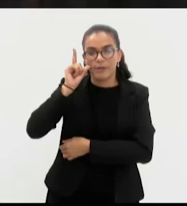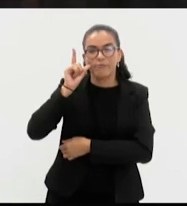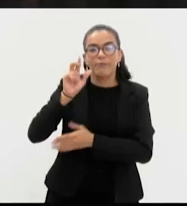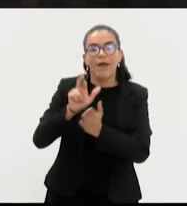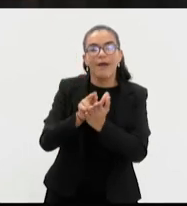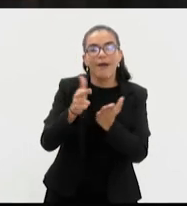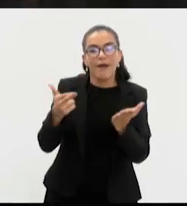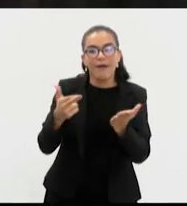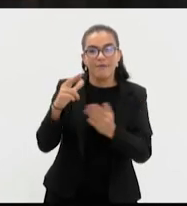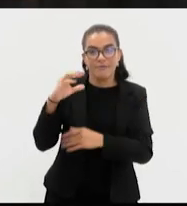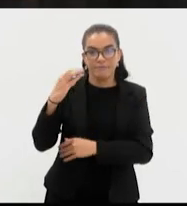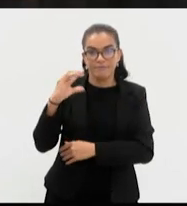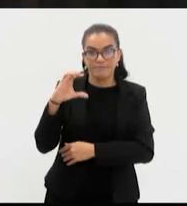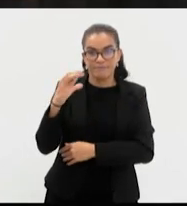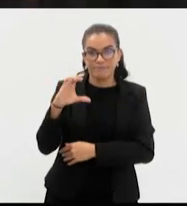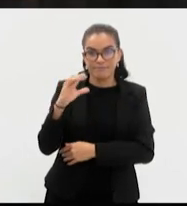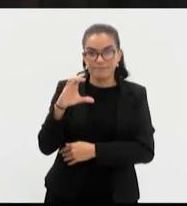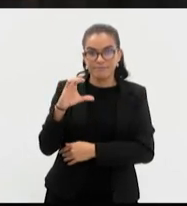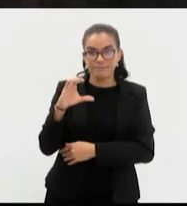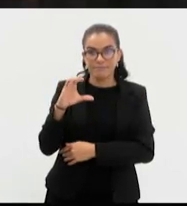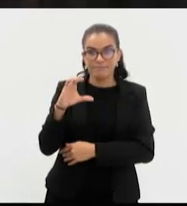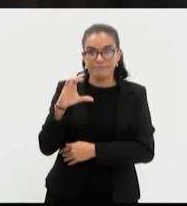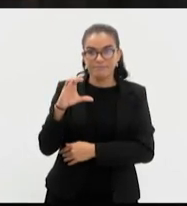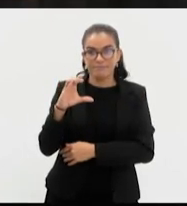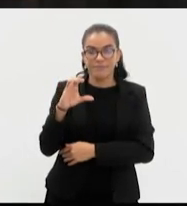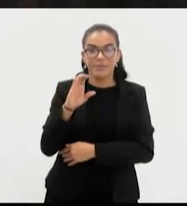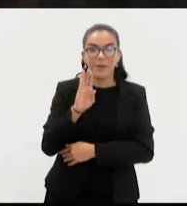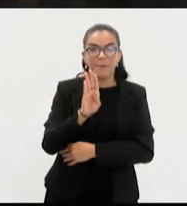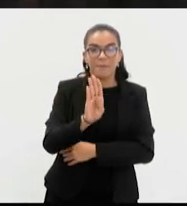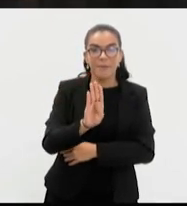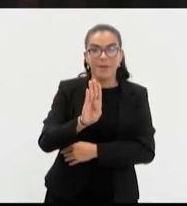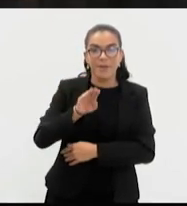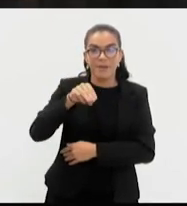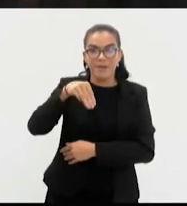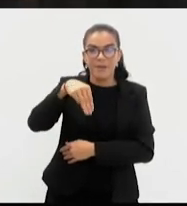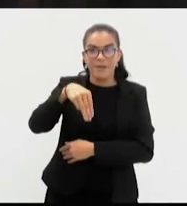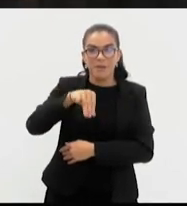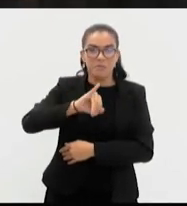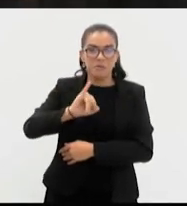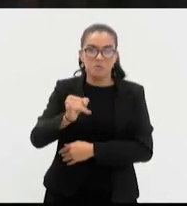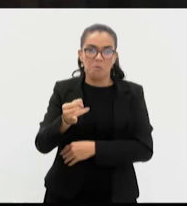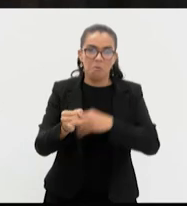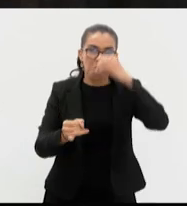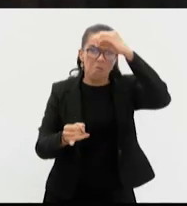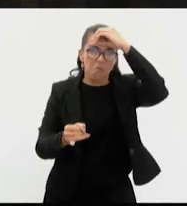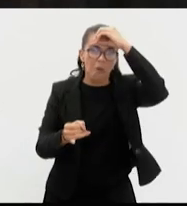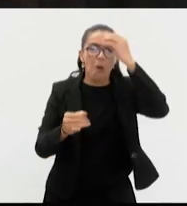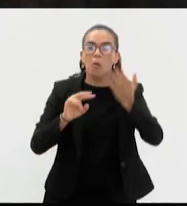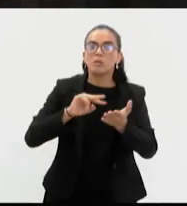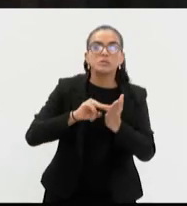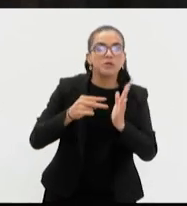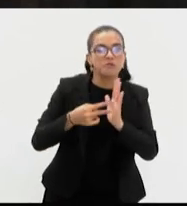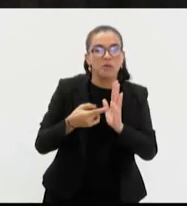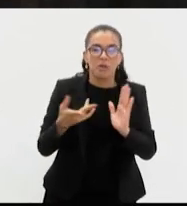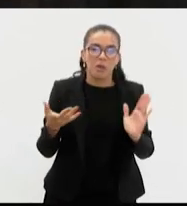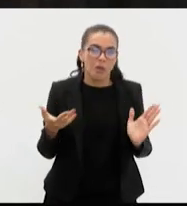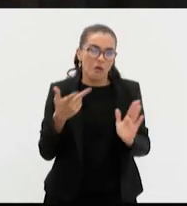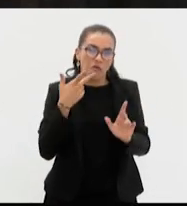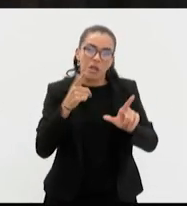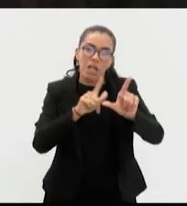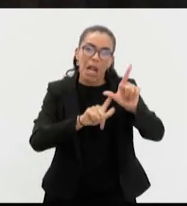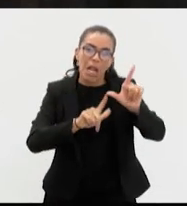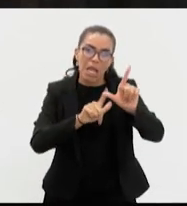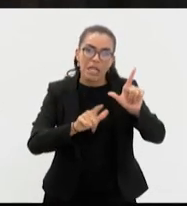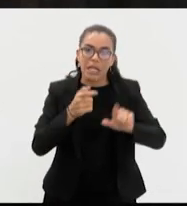revista científica de BM eu não sei o que quer dizer bmj e não tô falando as letras em